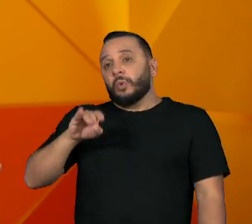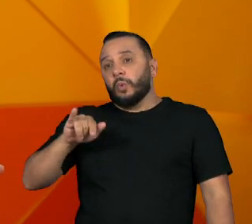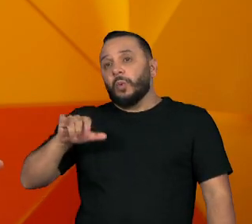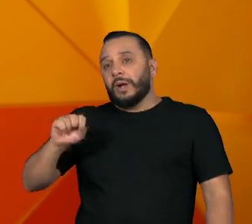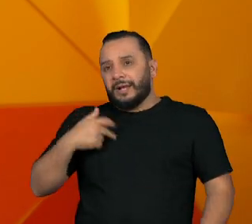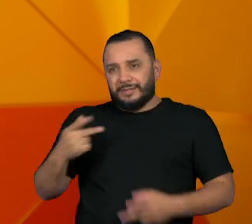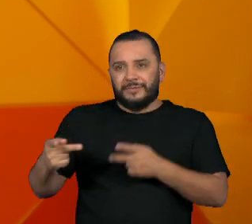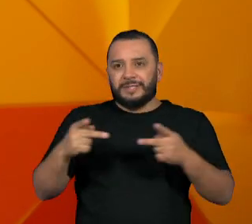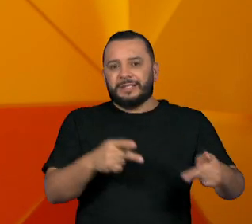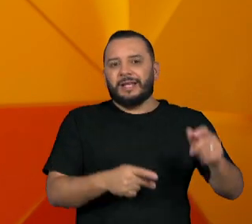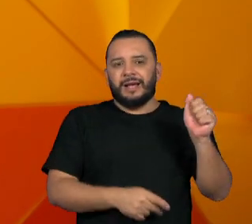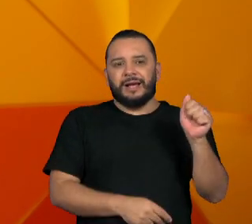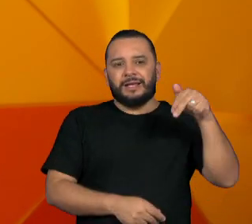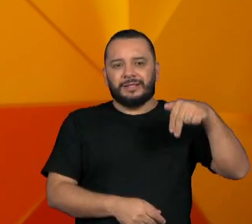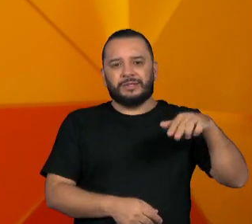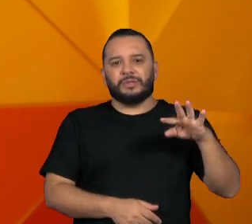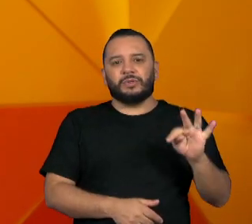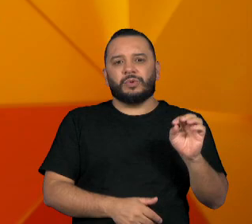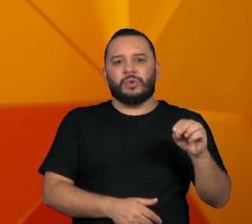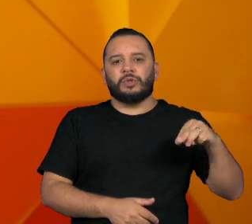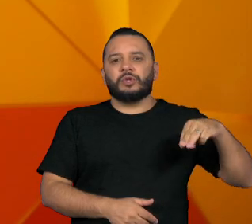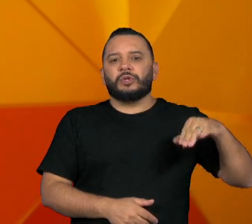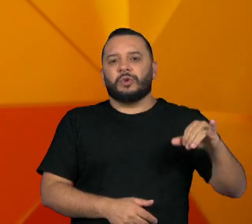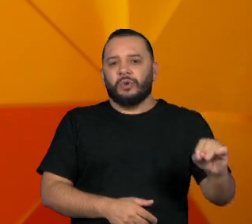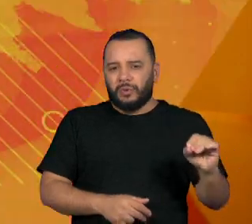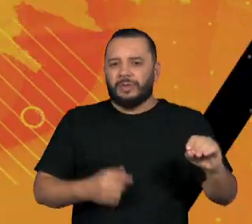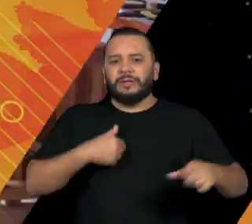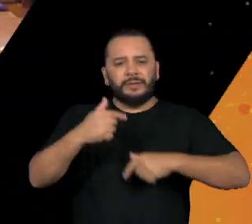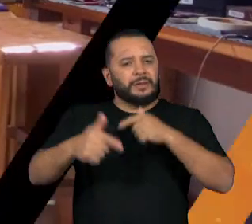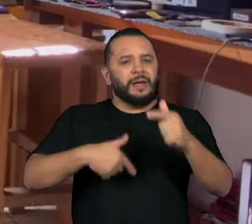exerce o ofício com muito orgulho e muita paixão.